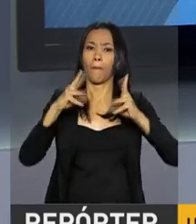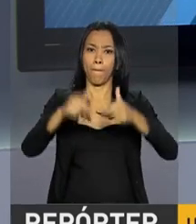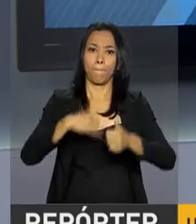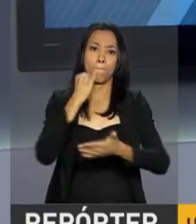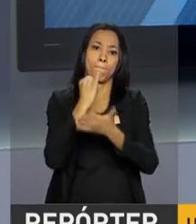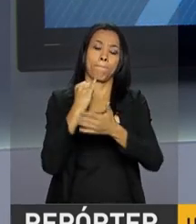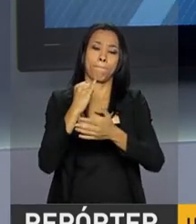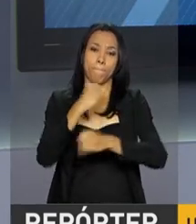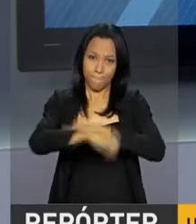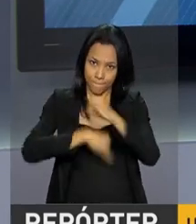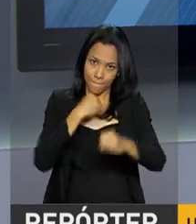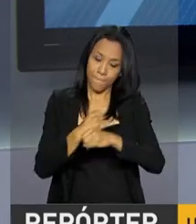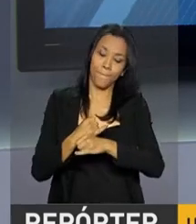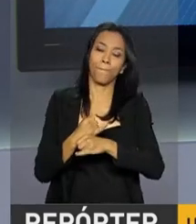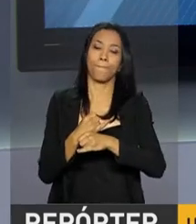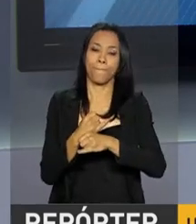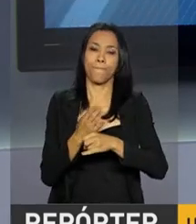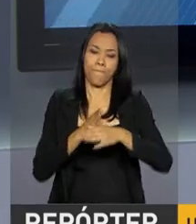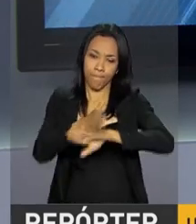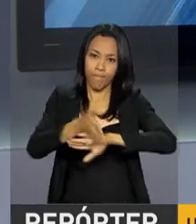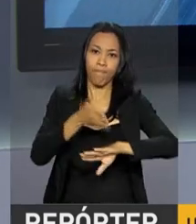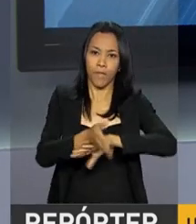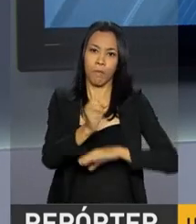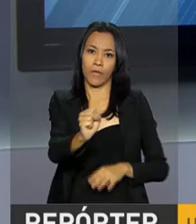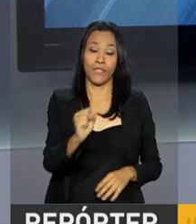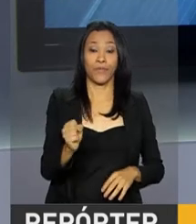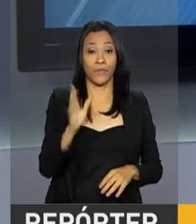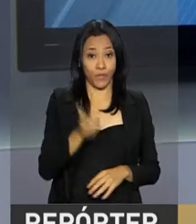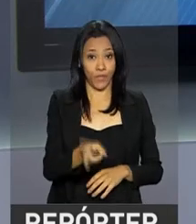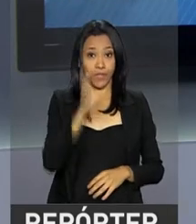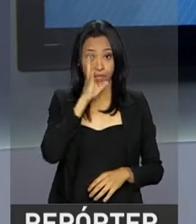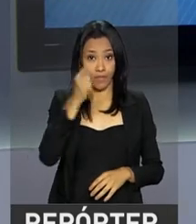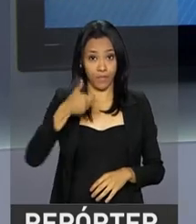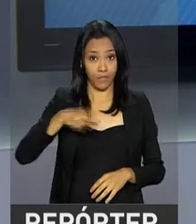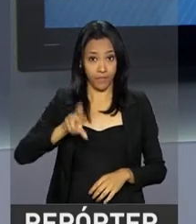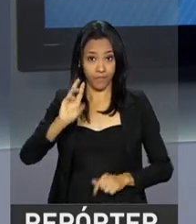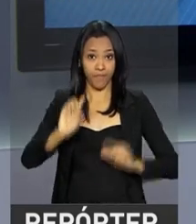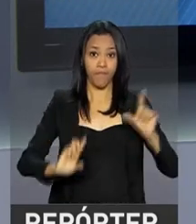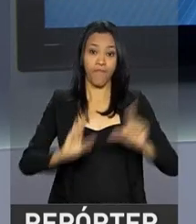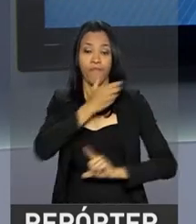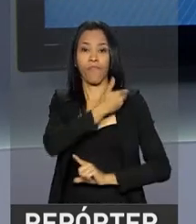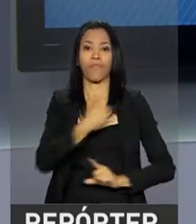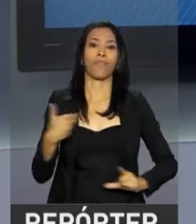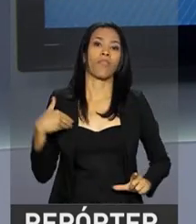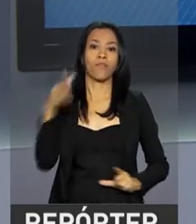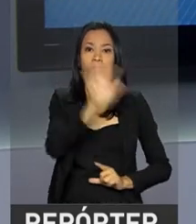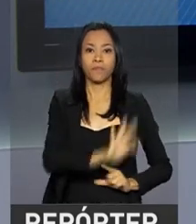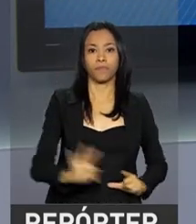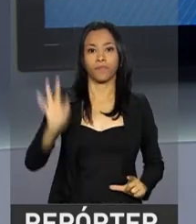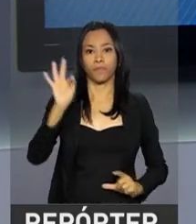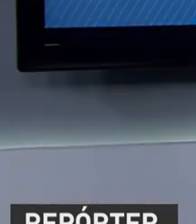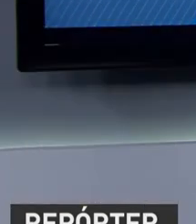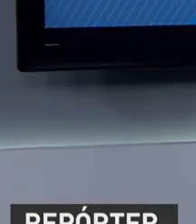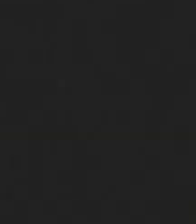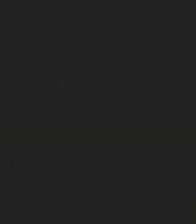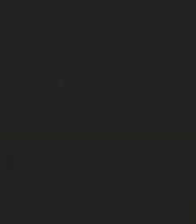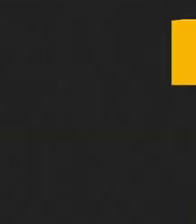programação também está na página da nbr na internet continue com a gente na nbr a tv do governo federal